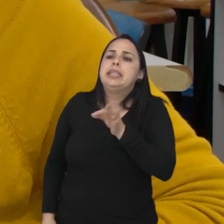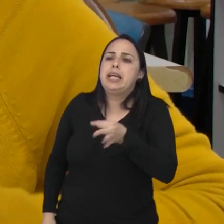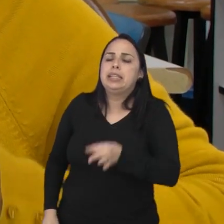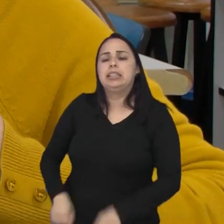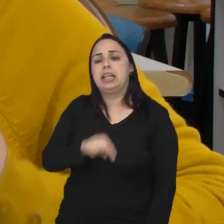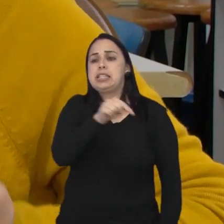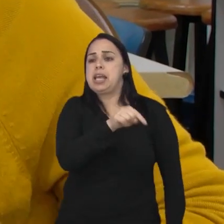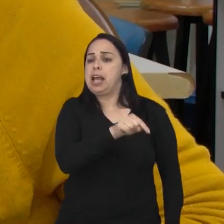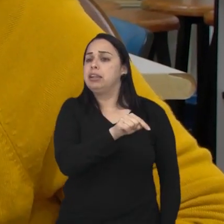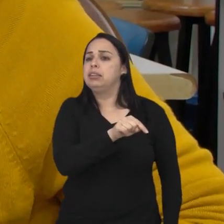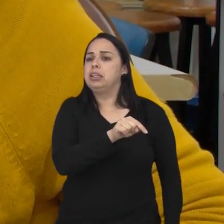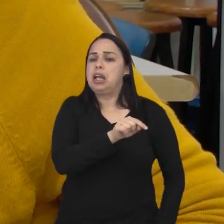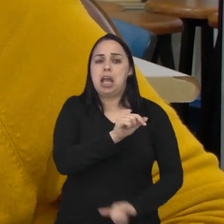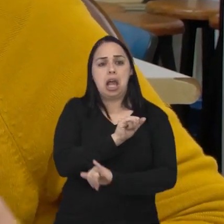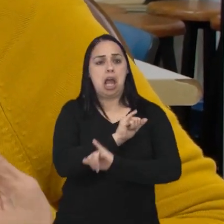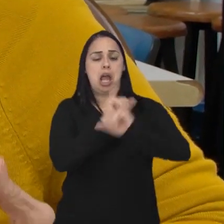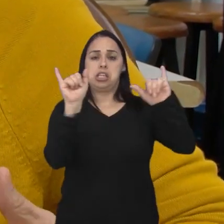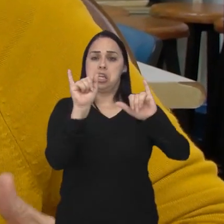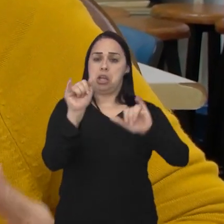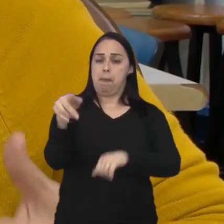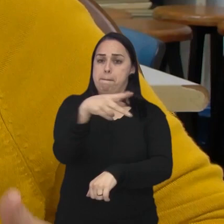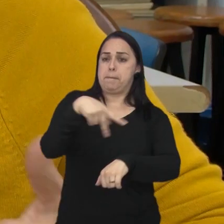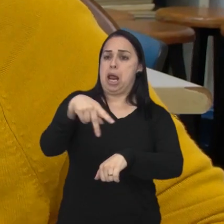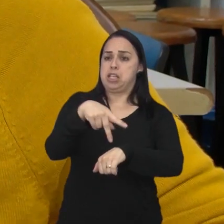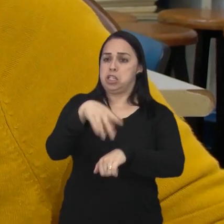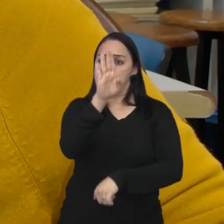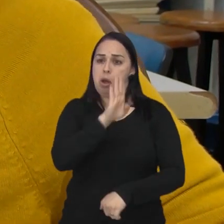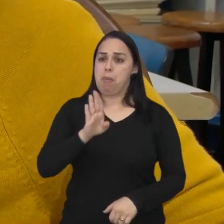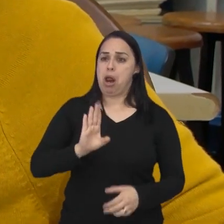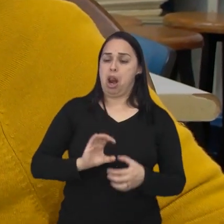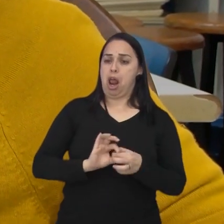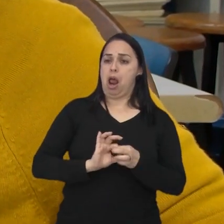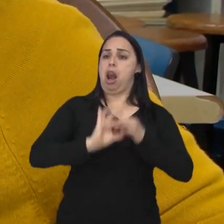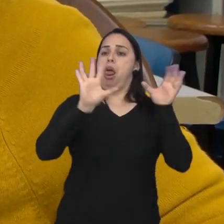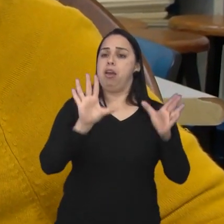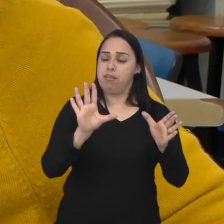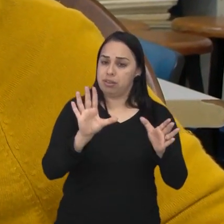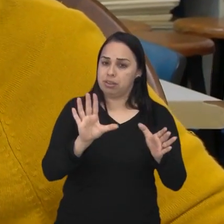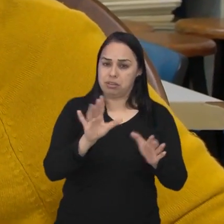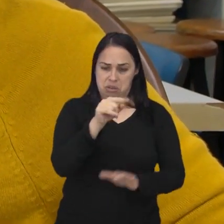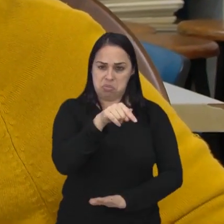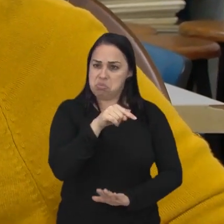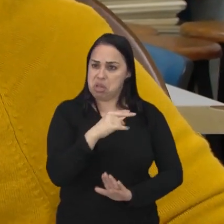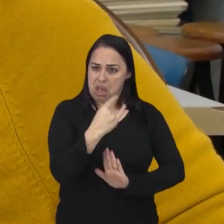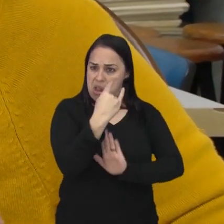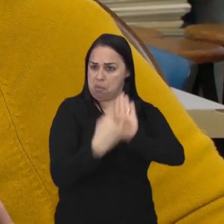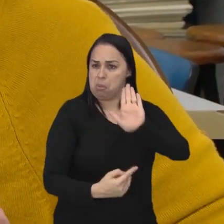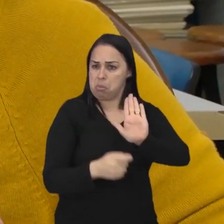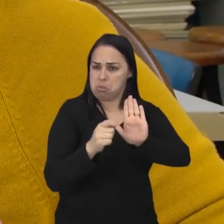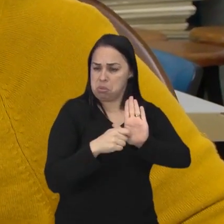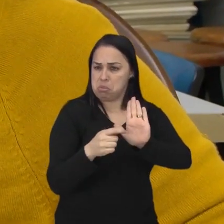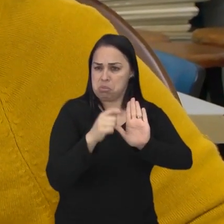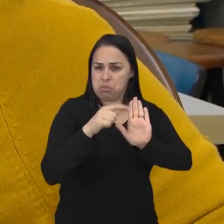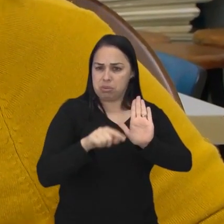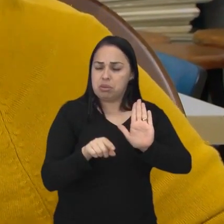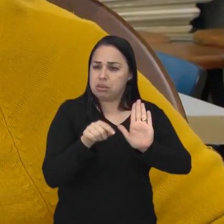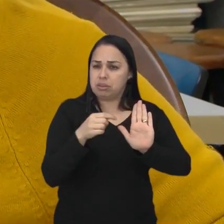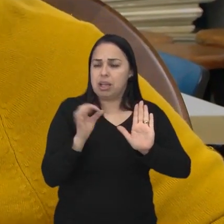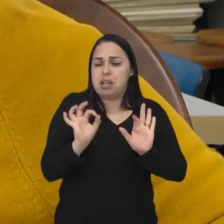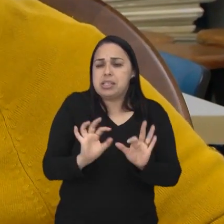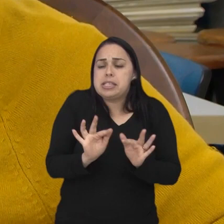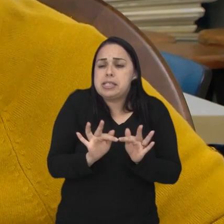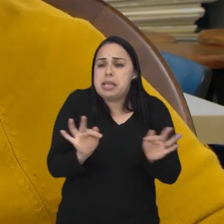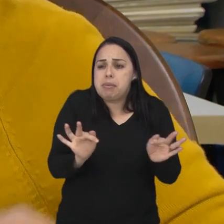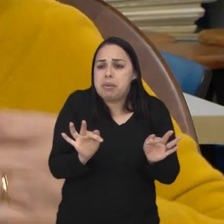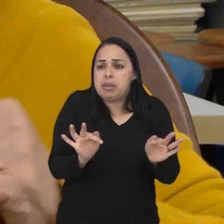Pedro declarou que o Brasil havia se tornado independente de Portugal. Uma declaração que provavelmente deve ter sido